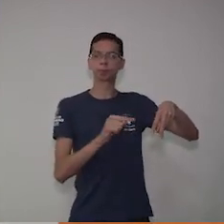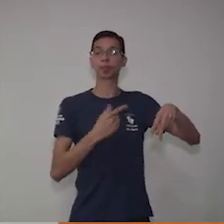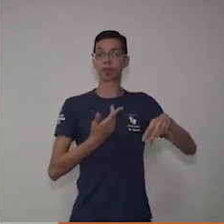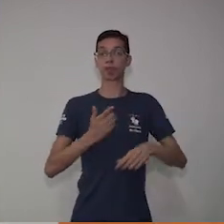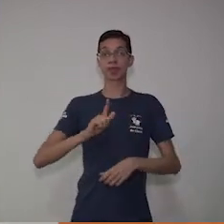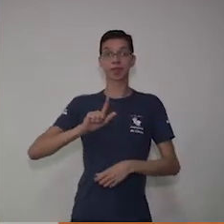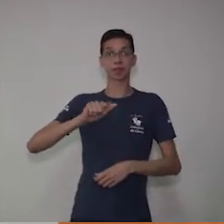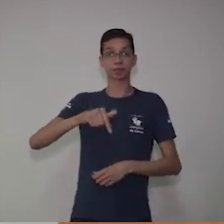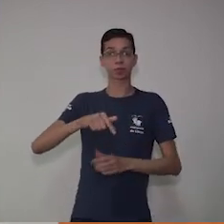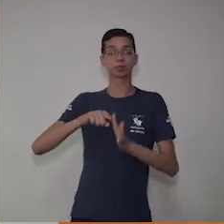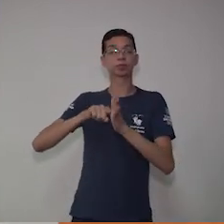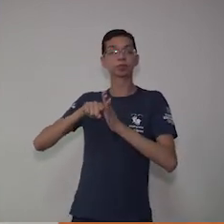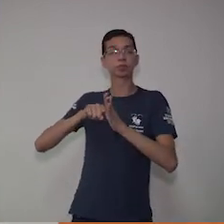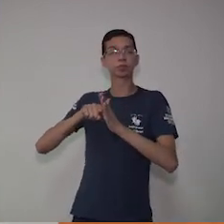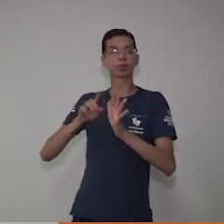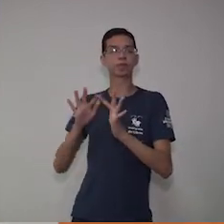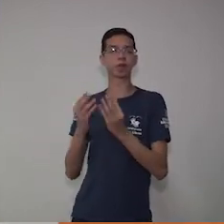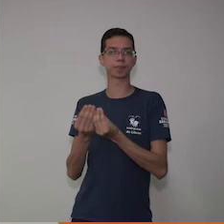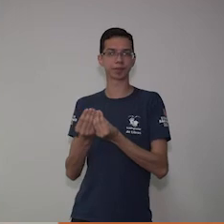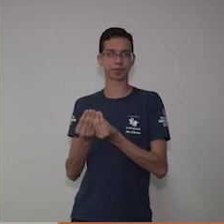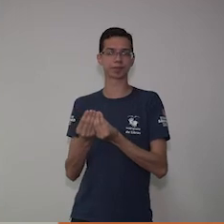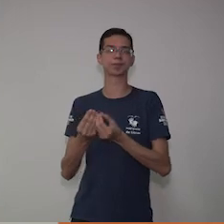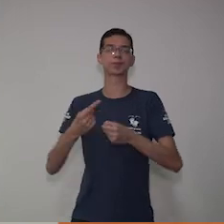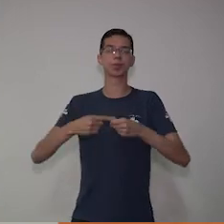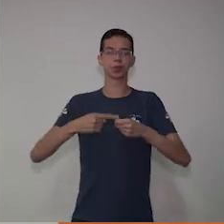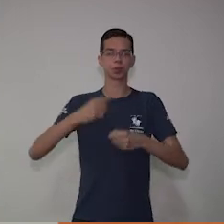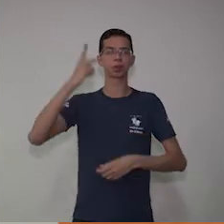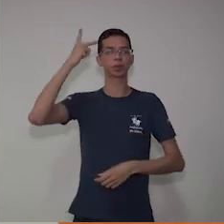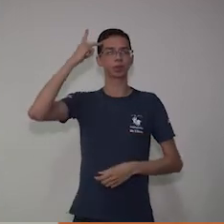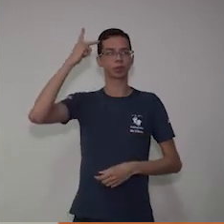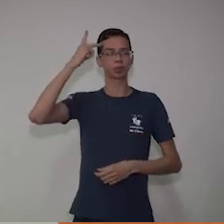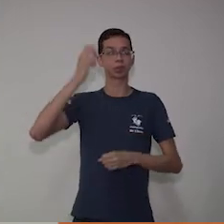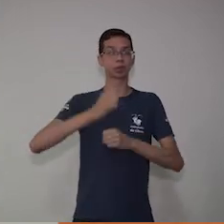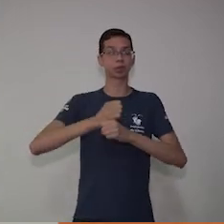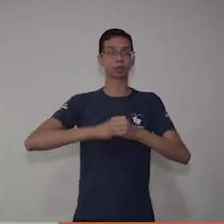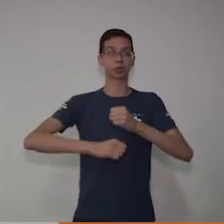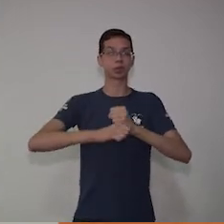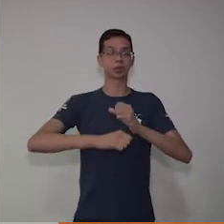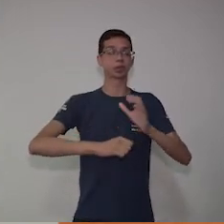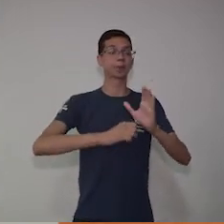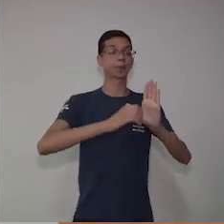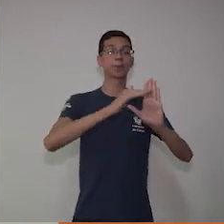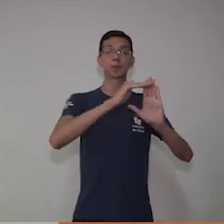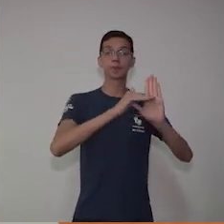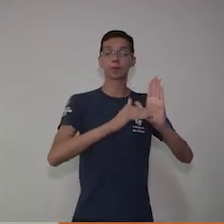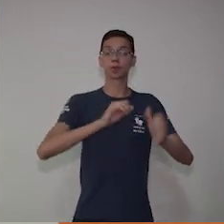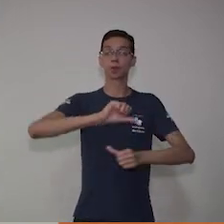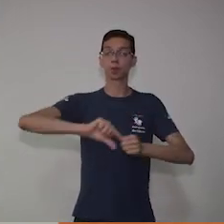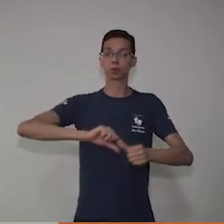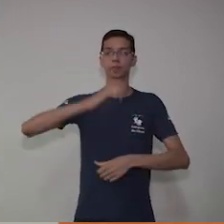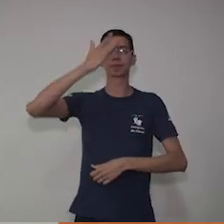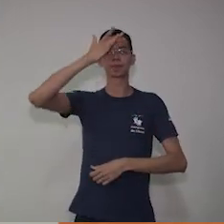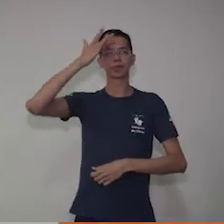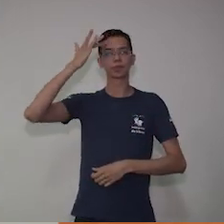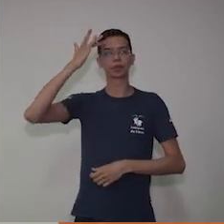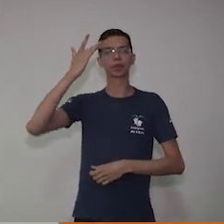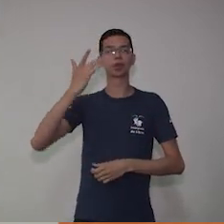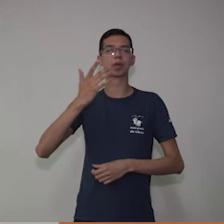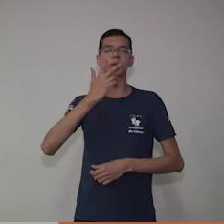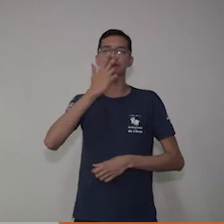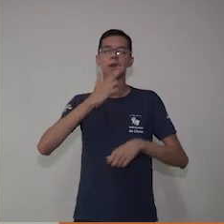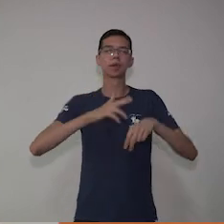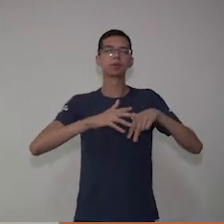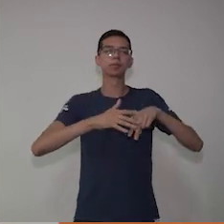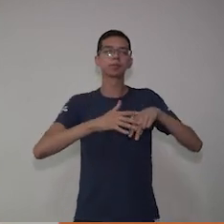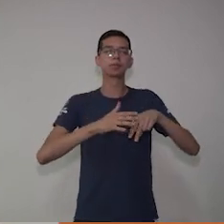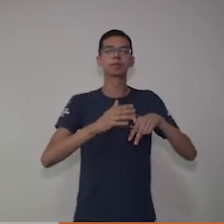família. Foi o município de São Paulo que, em abril do ano passado, mudou o protocolo, internando as pessoas de casos leves e